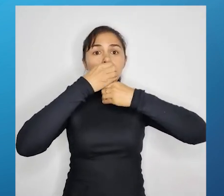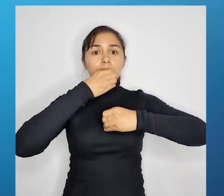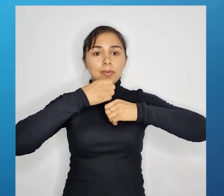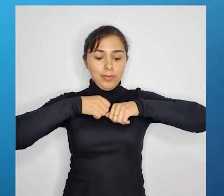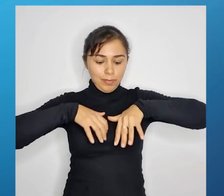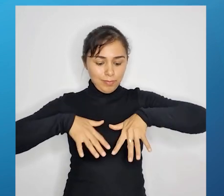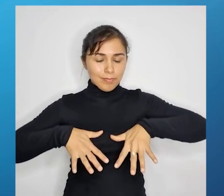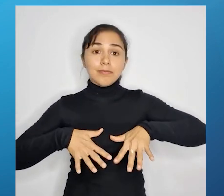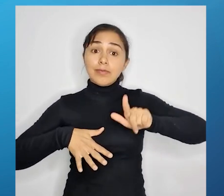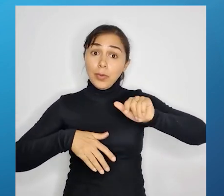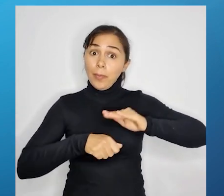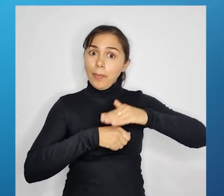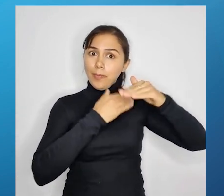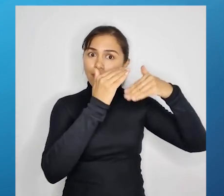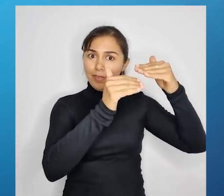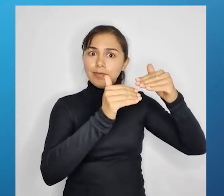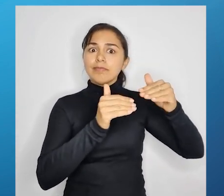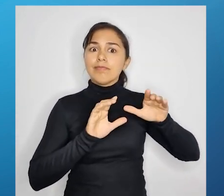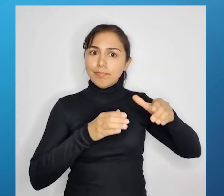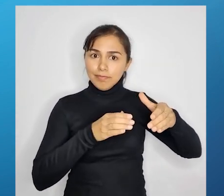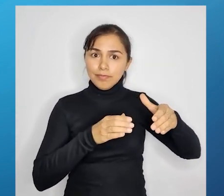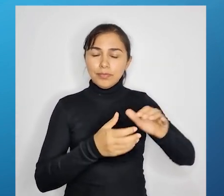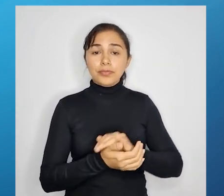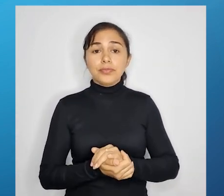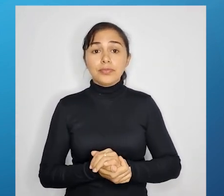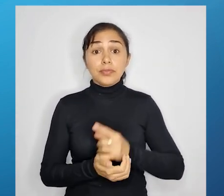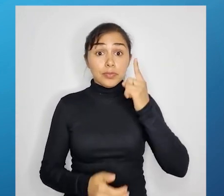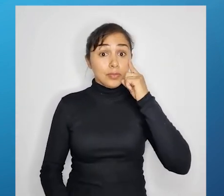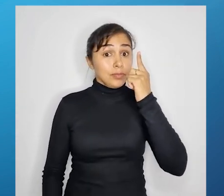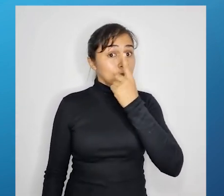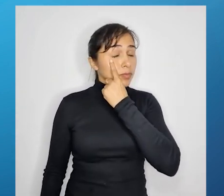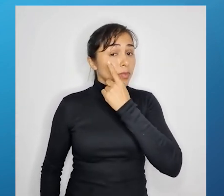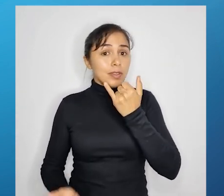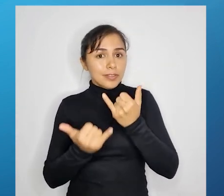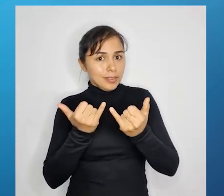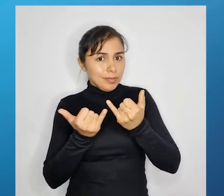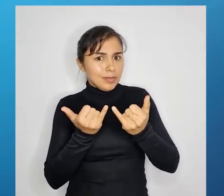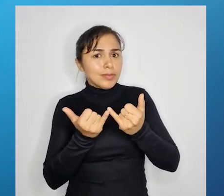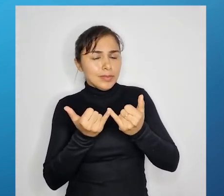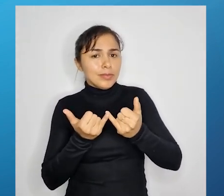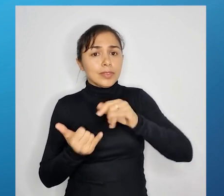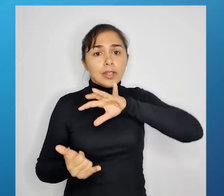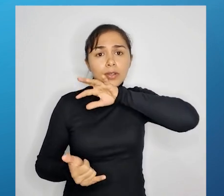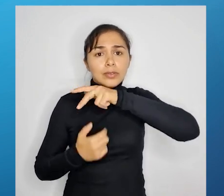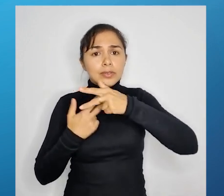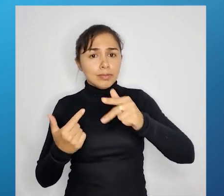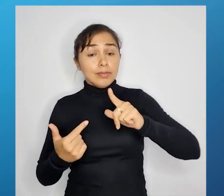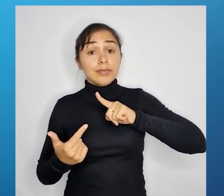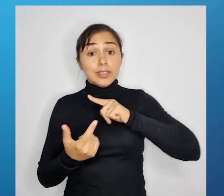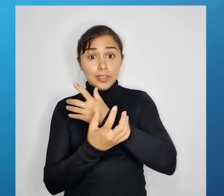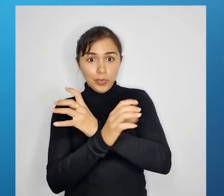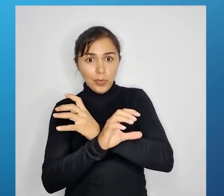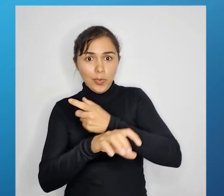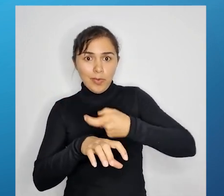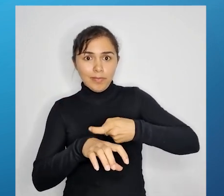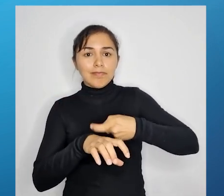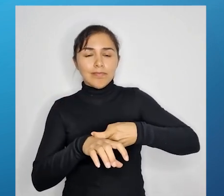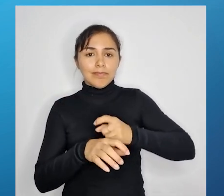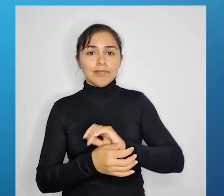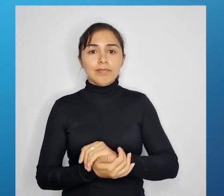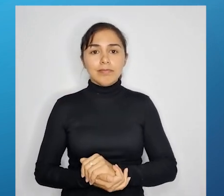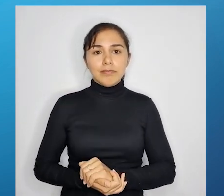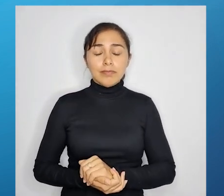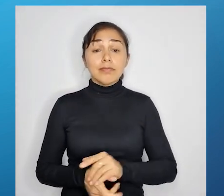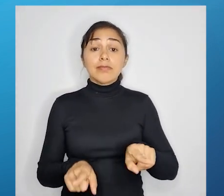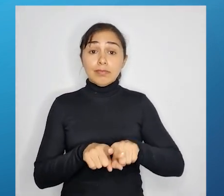desenvolvidos entre os representantes do seu grupo. Aqui nós temos olhos semelhantes já aos dos vertebrados, um sistema sensorial super desenvolvido.